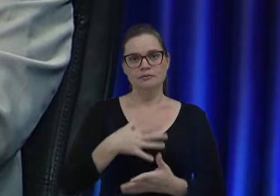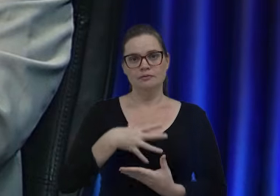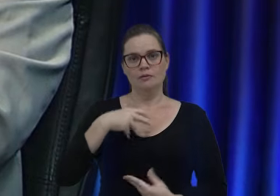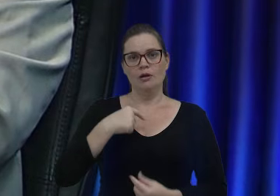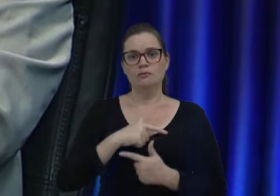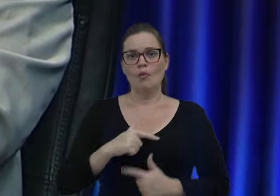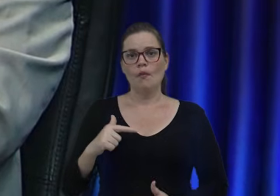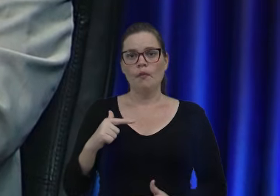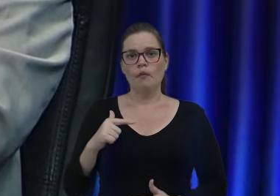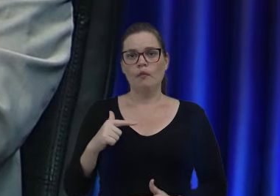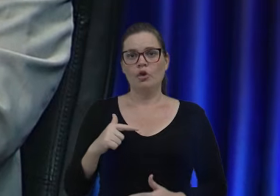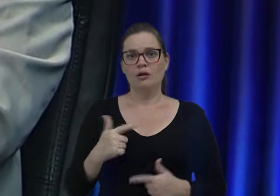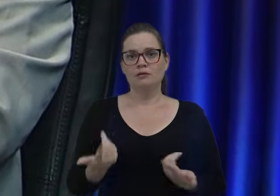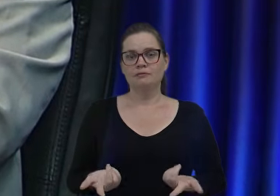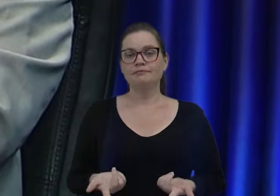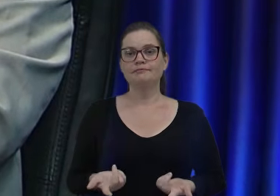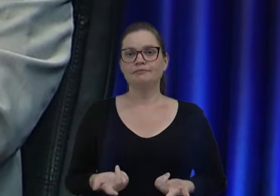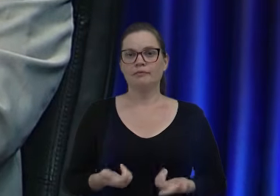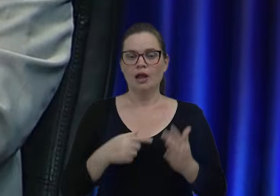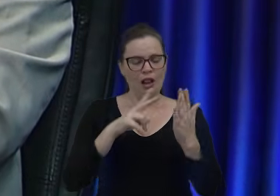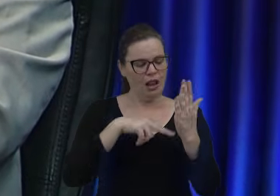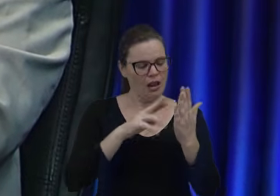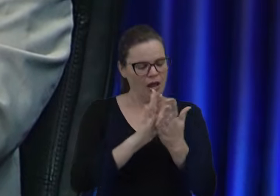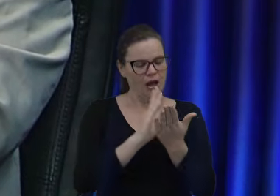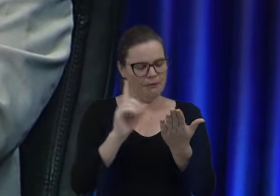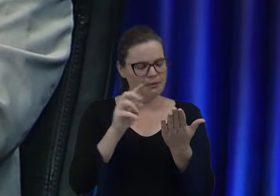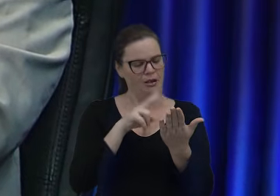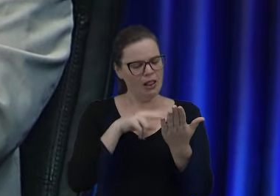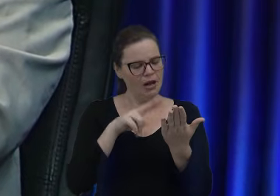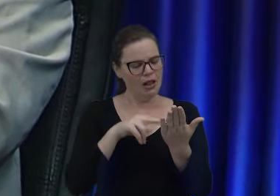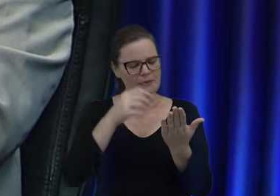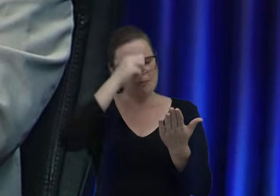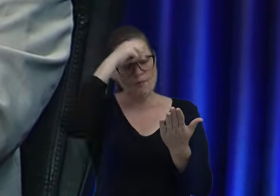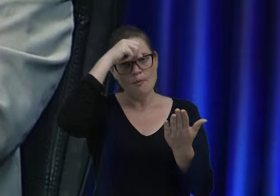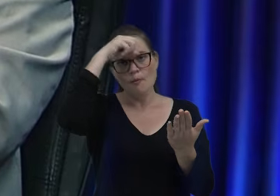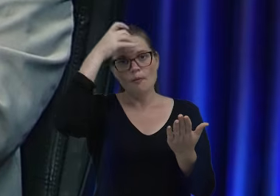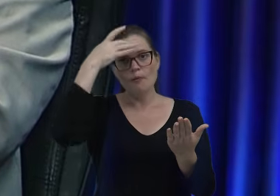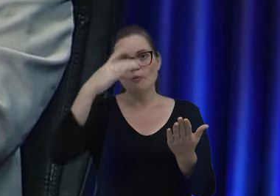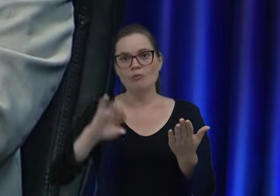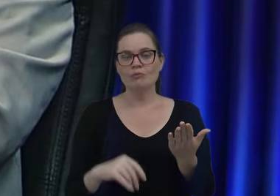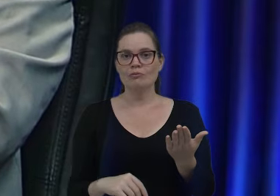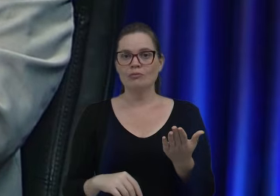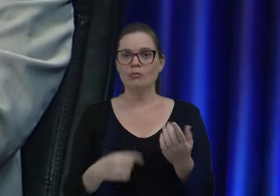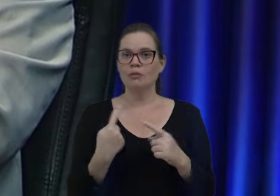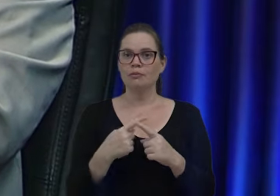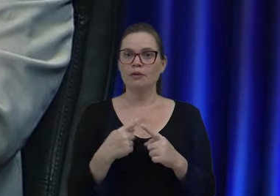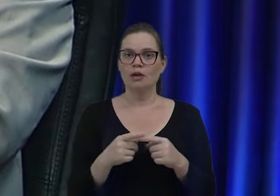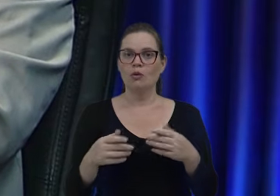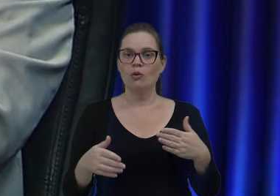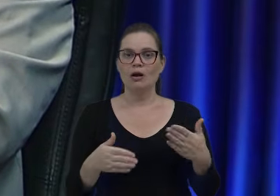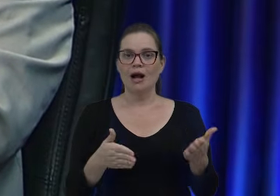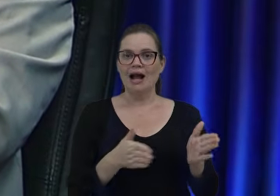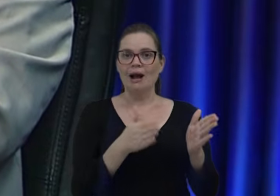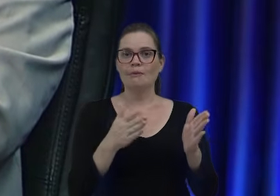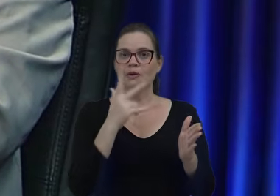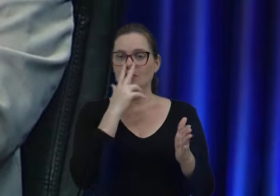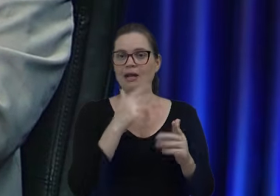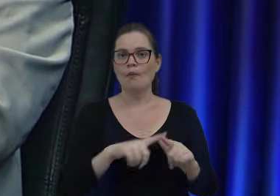vazia, está lendo a Bíblia, e o caminho que ele está trilhando é um caminho